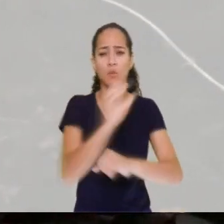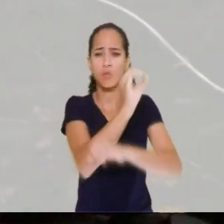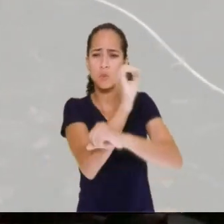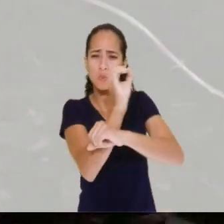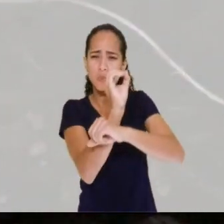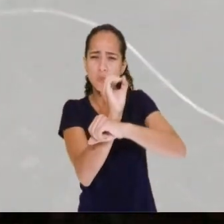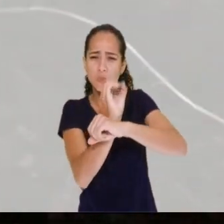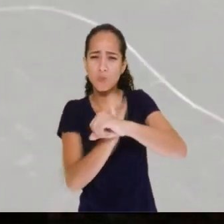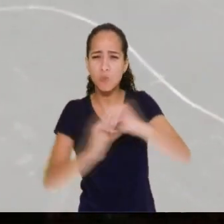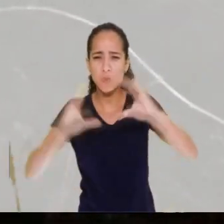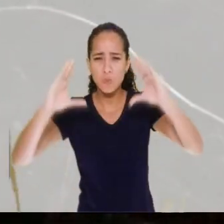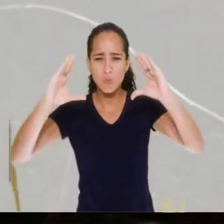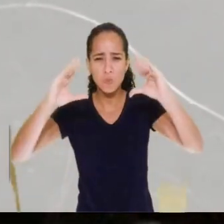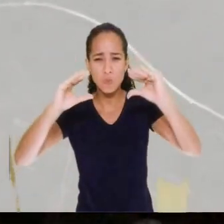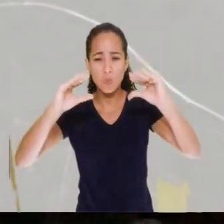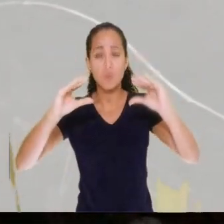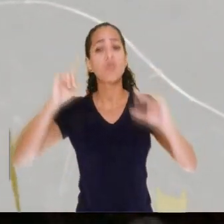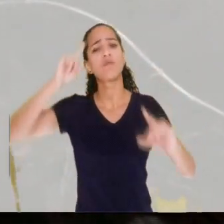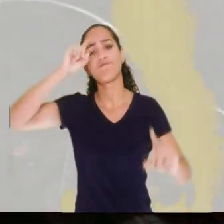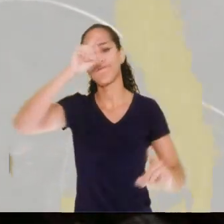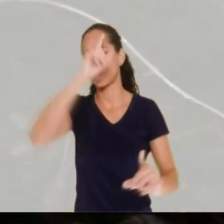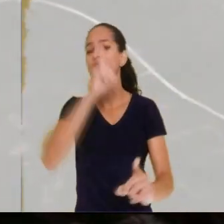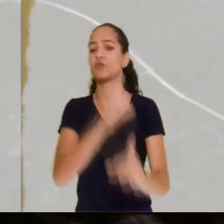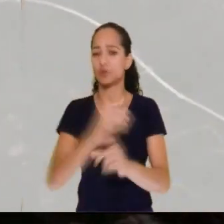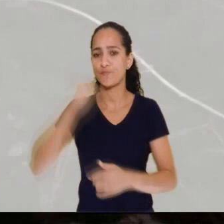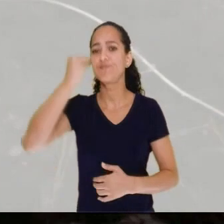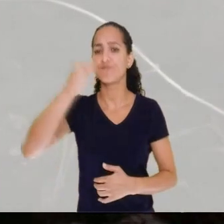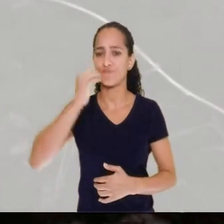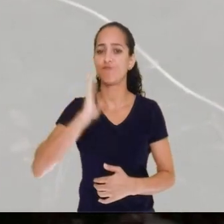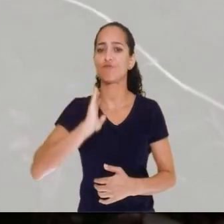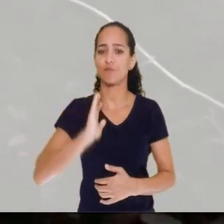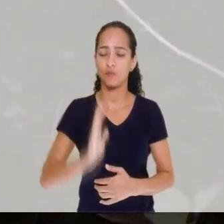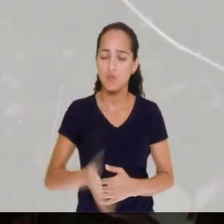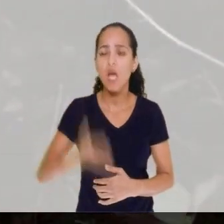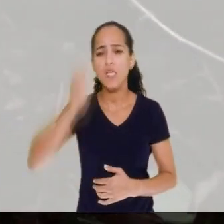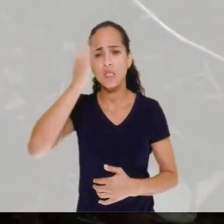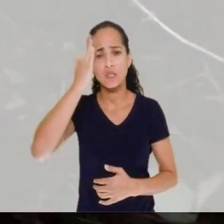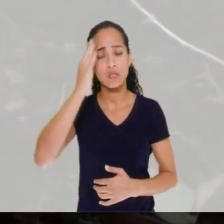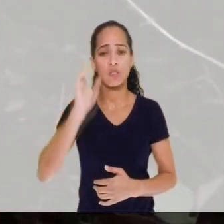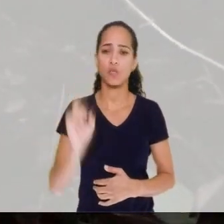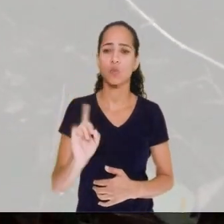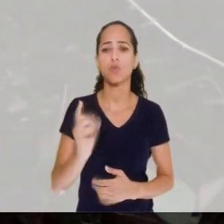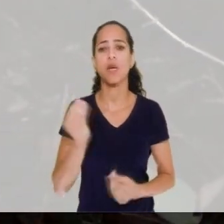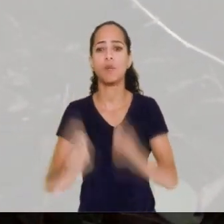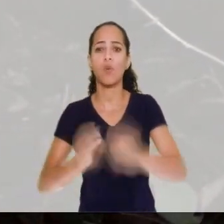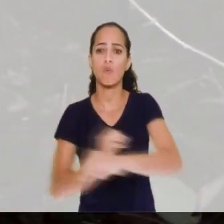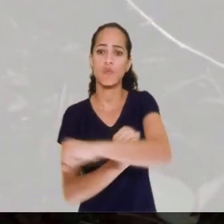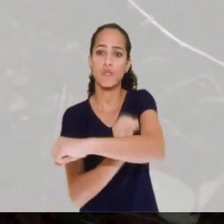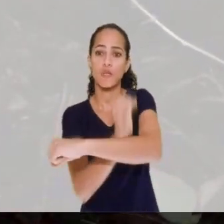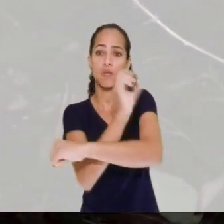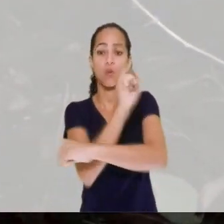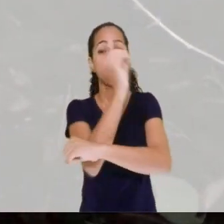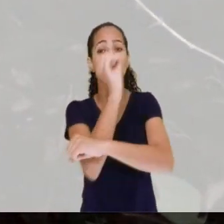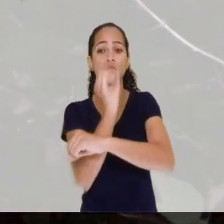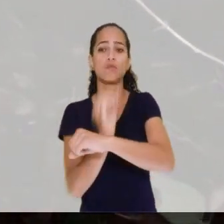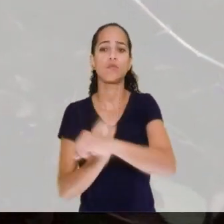noite, mas a minha experiência é que quando fica bem escuro, começa a mesma noite, é bem mais difícil de encontrar. Na verdade, a gente não sabe nem se esse bicho é